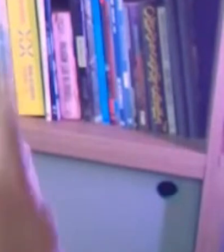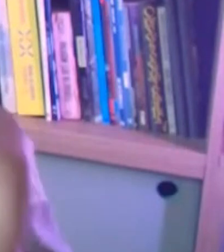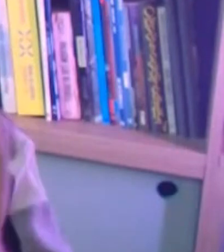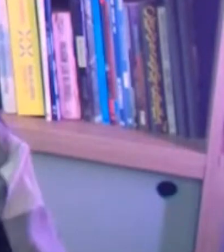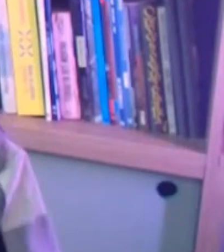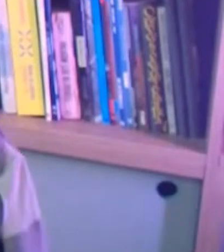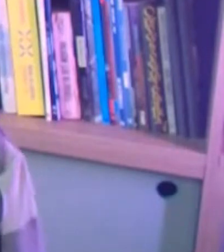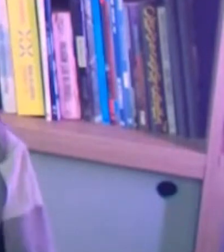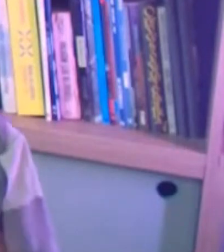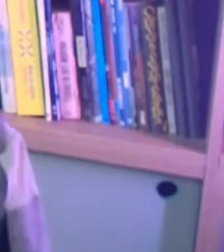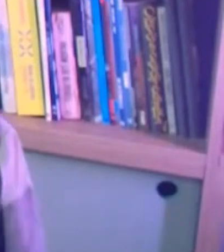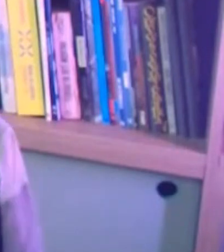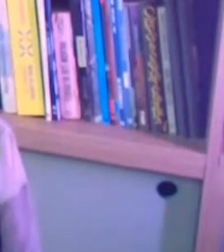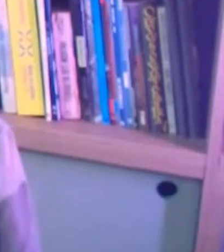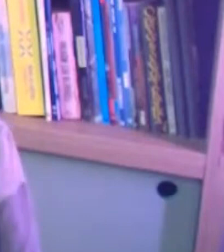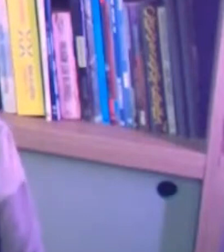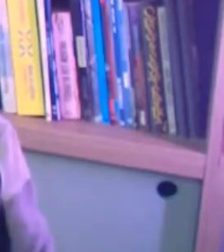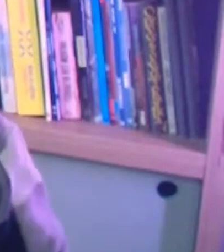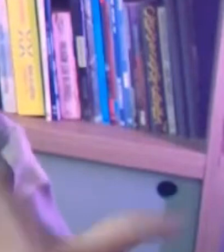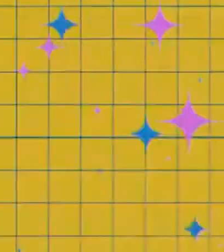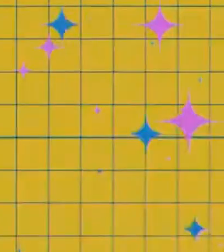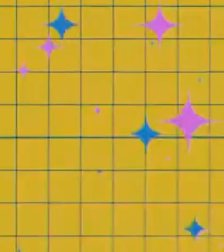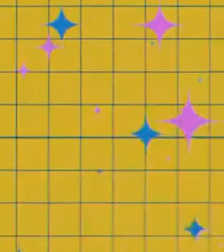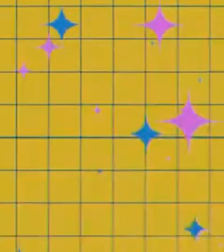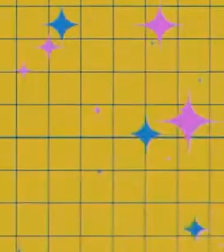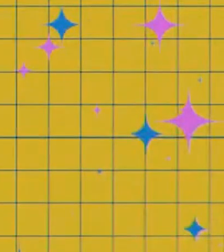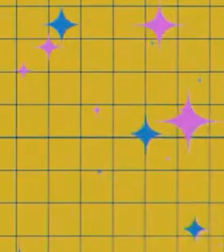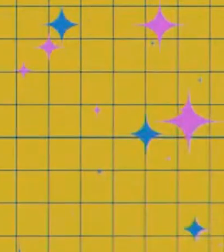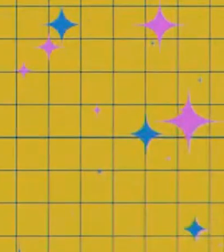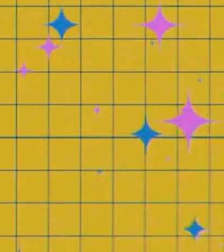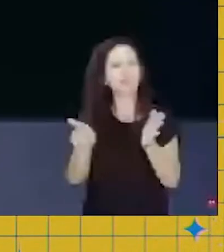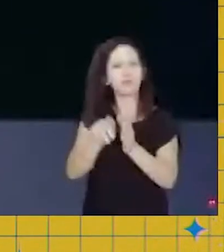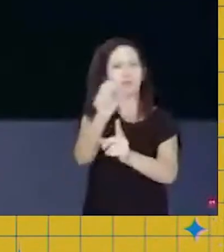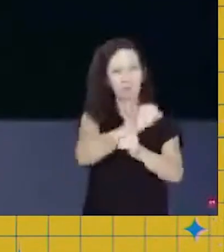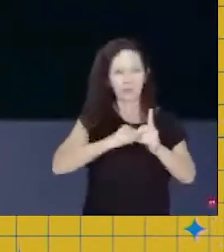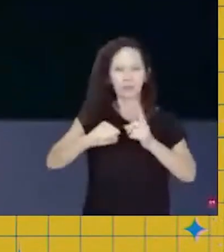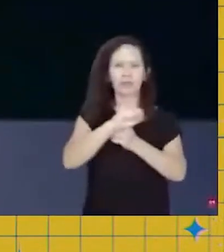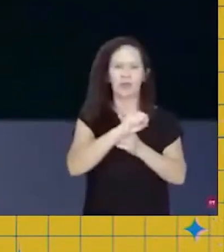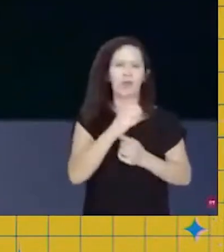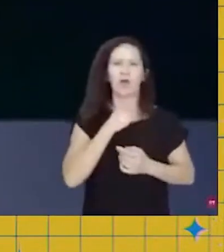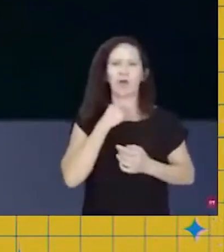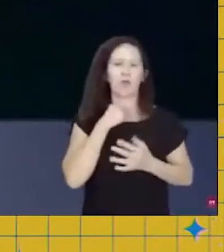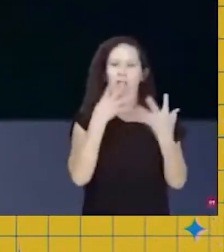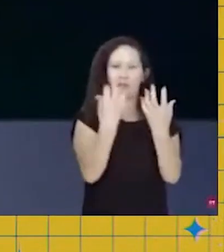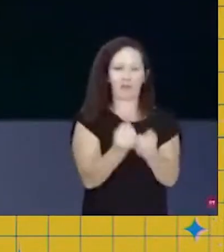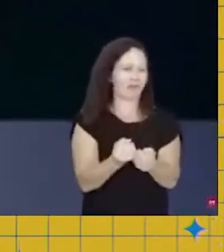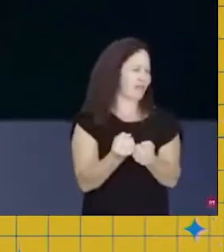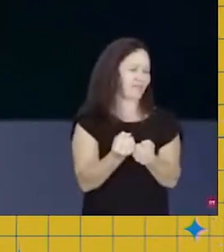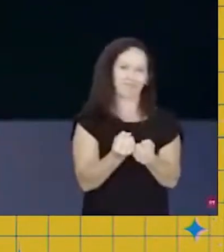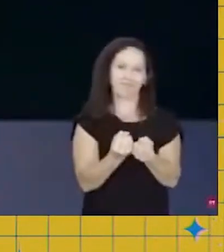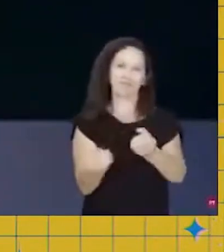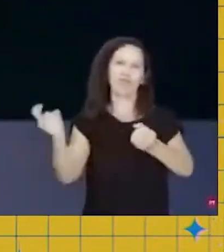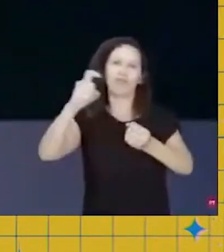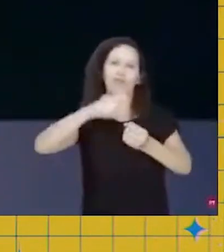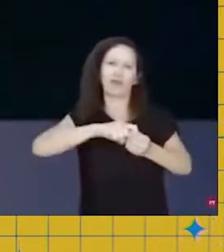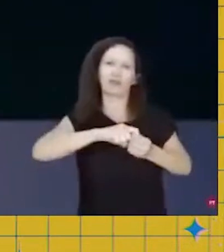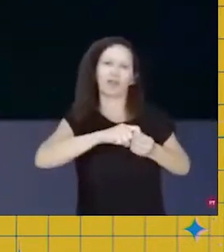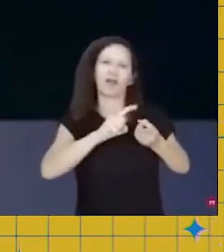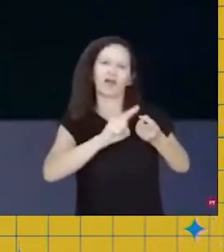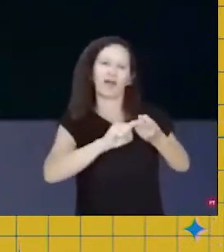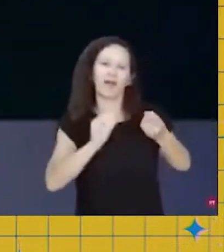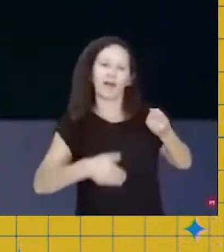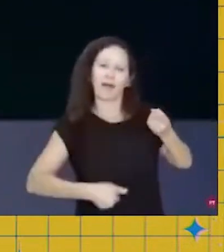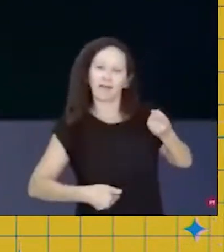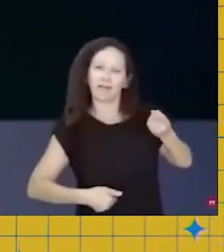tem que entrar no orçamento que é meio que assim um mantra no PT admitir volta da Fome nós não podemos